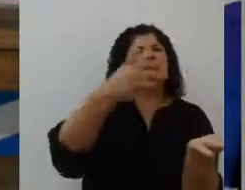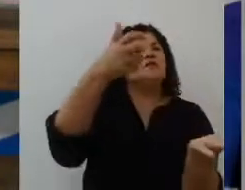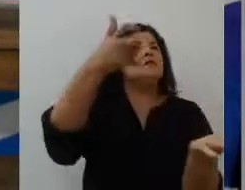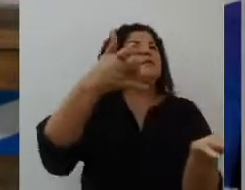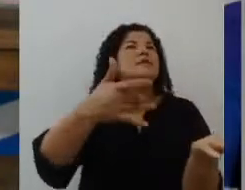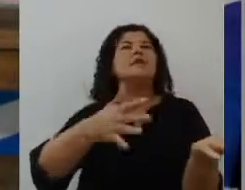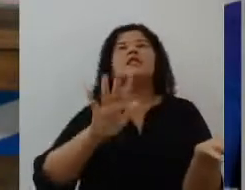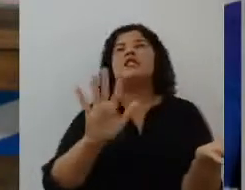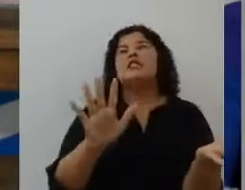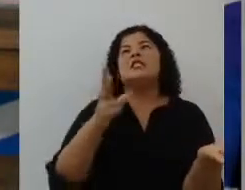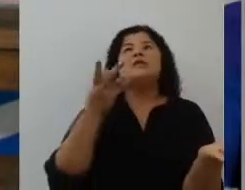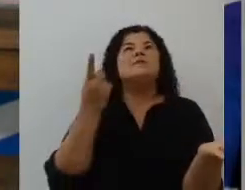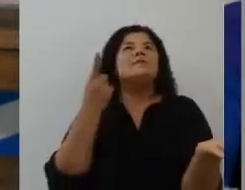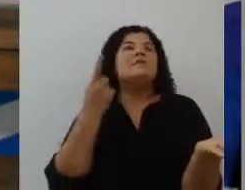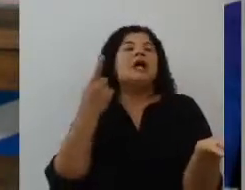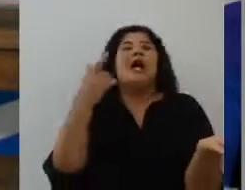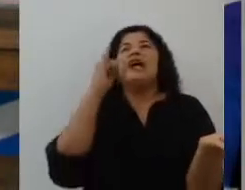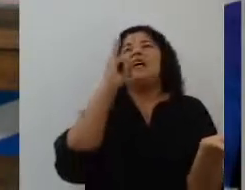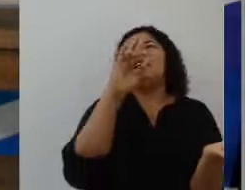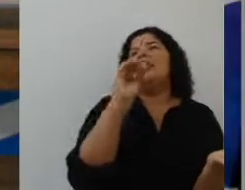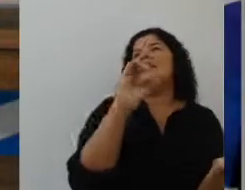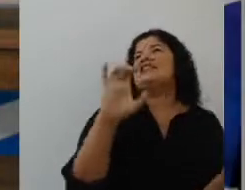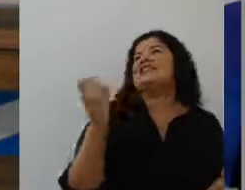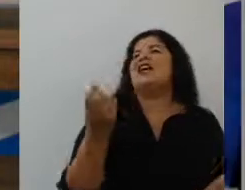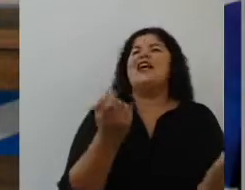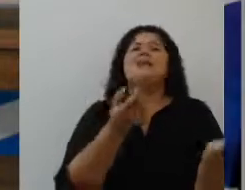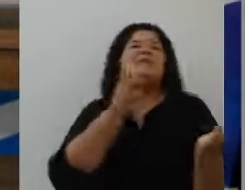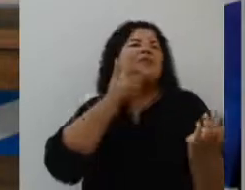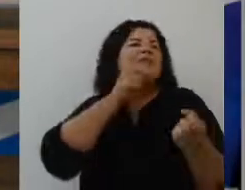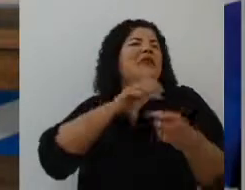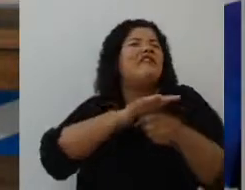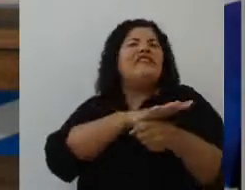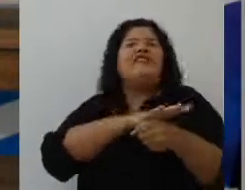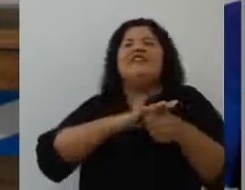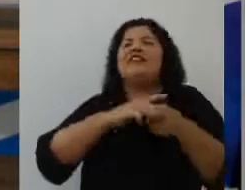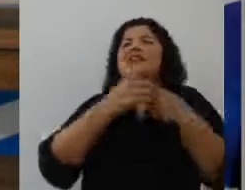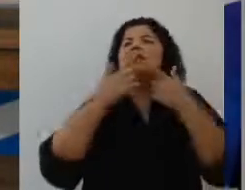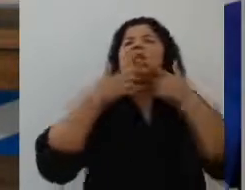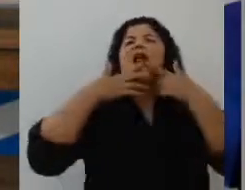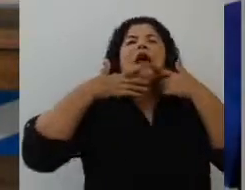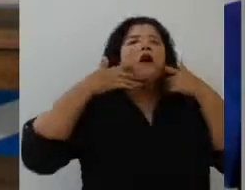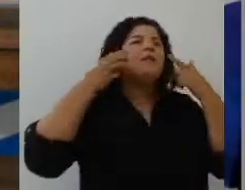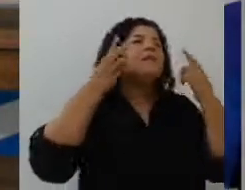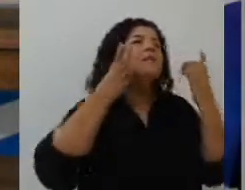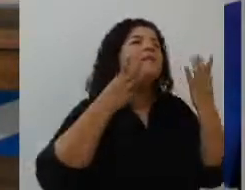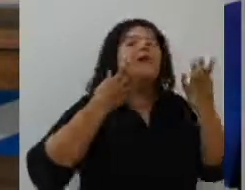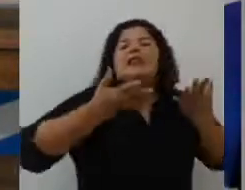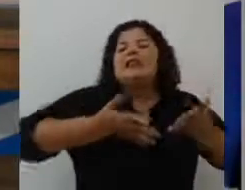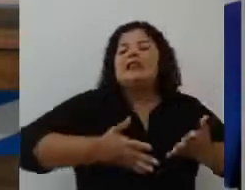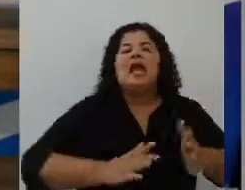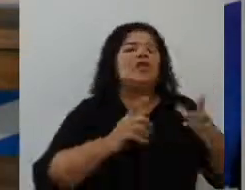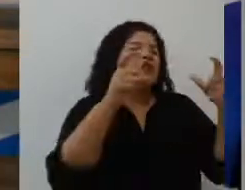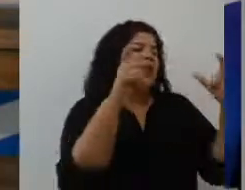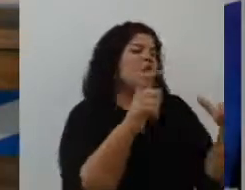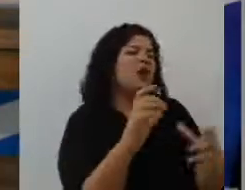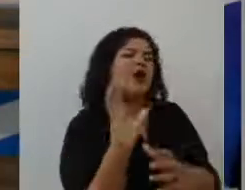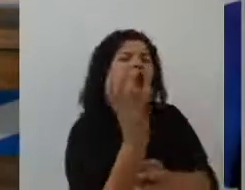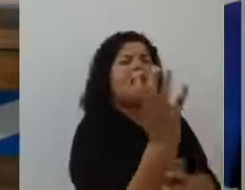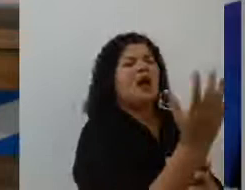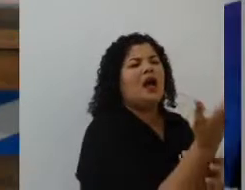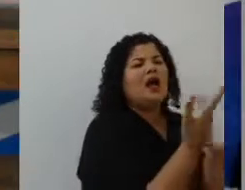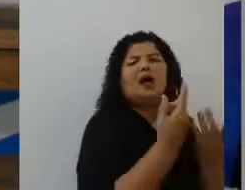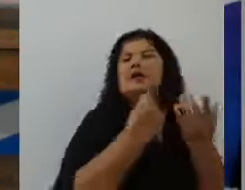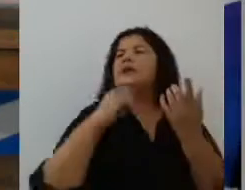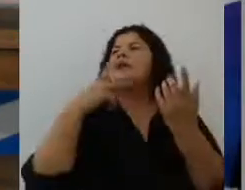sei muito bem, mas ele diz assim, Iracema, virgem dos lábios de mel, nasceu no meio da mata virgem, começa a fazer uma descrição do cenário de uma